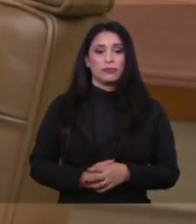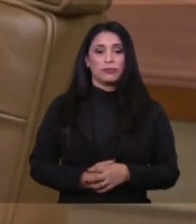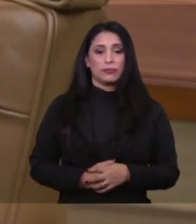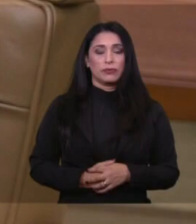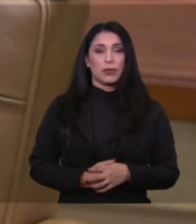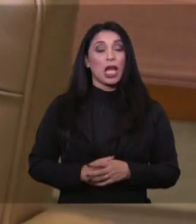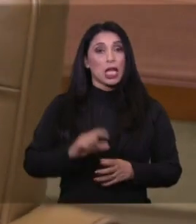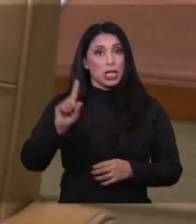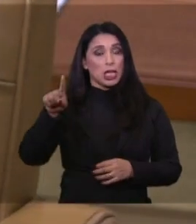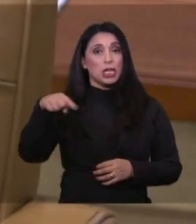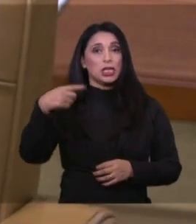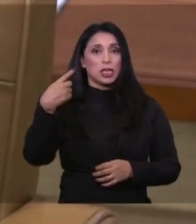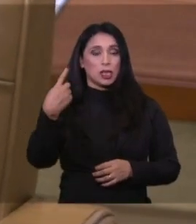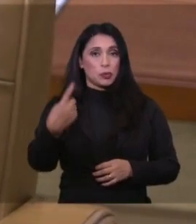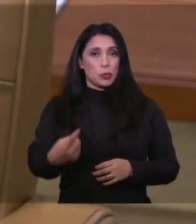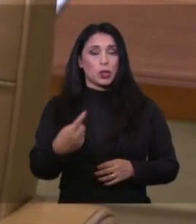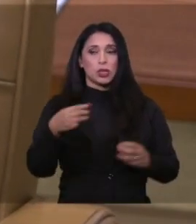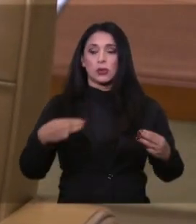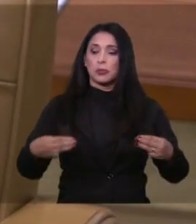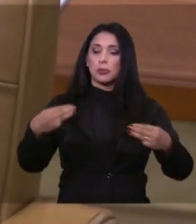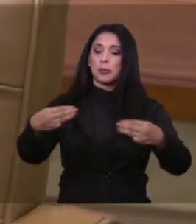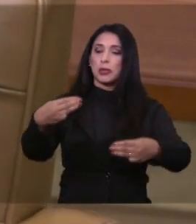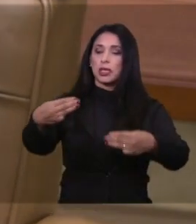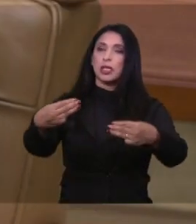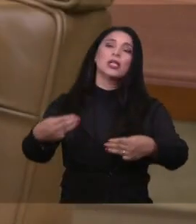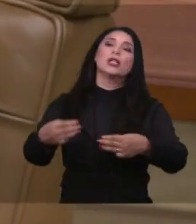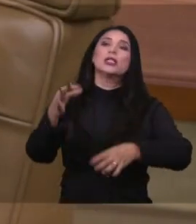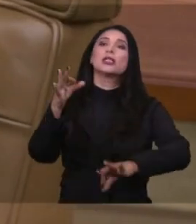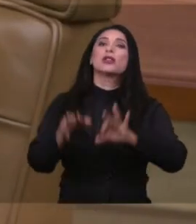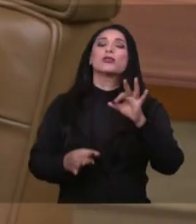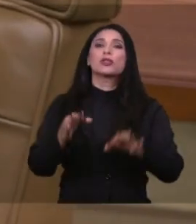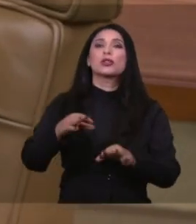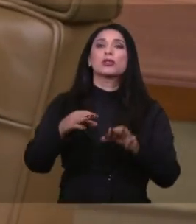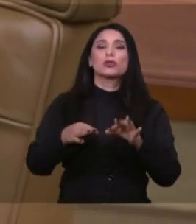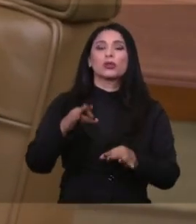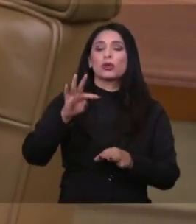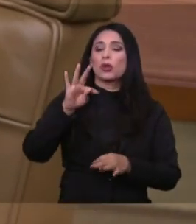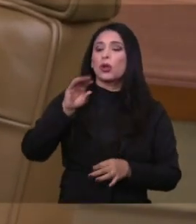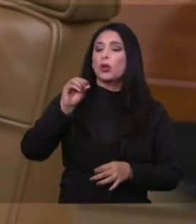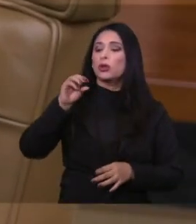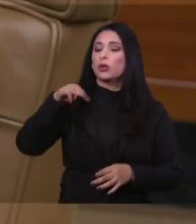Depois veio o Ministério da Justiça, Márcio Tomás Bastos,